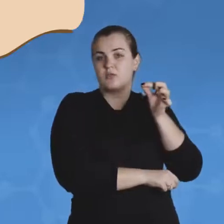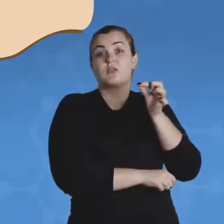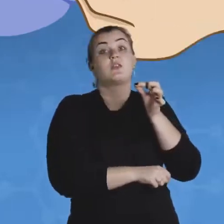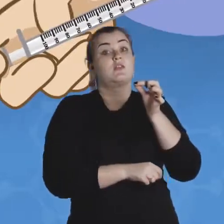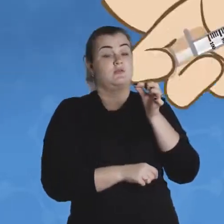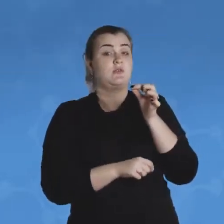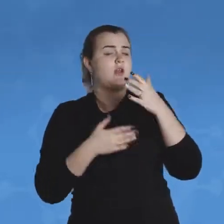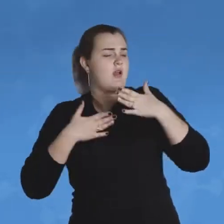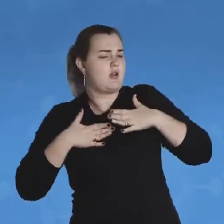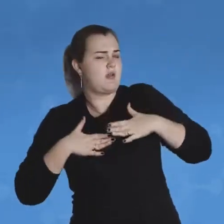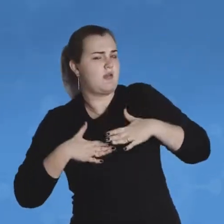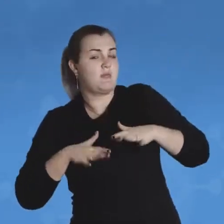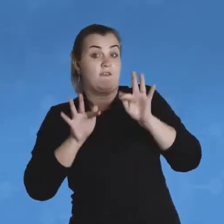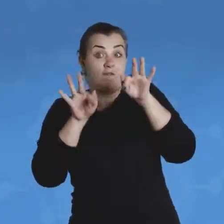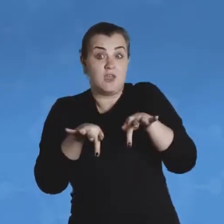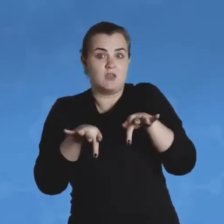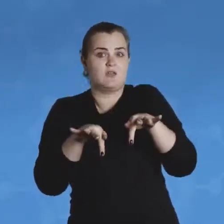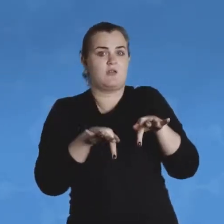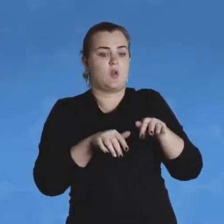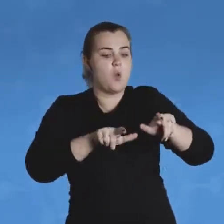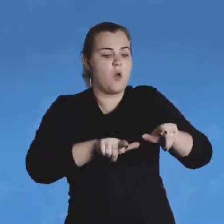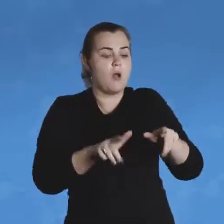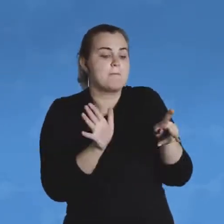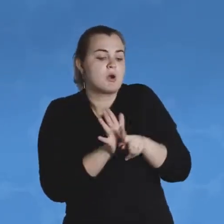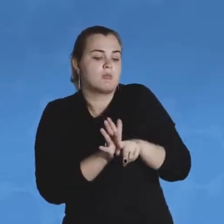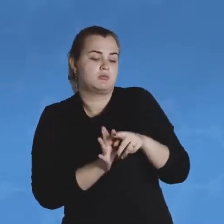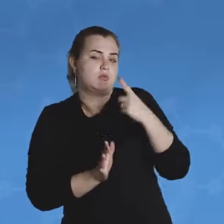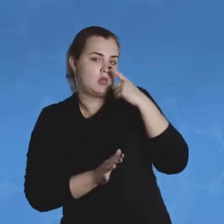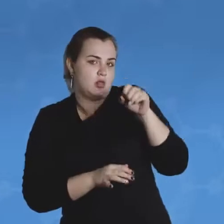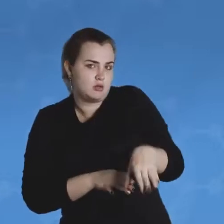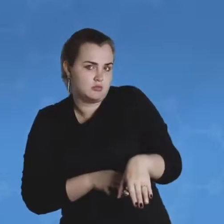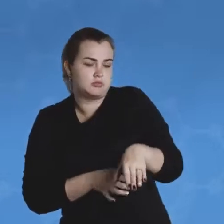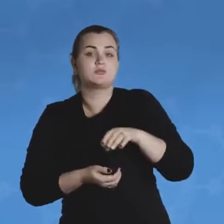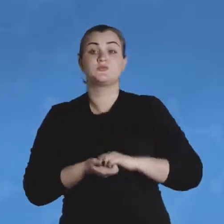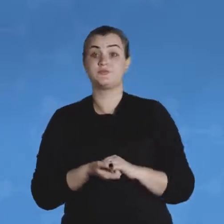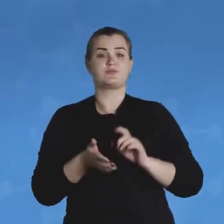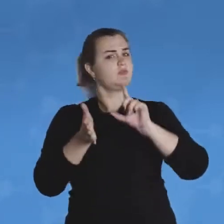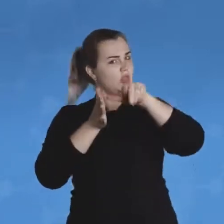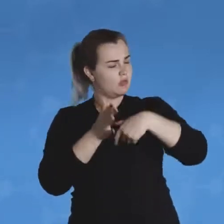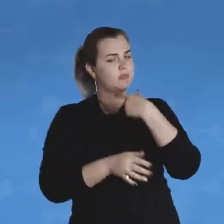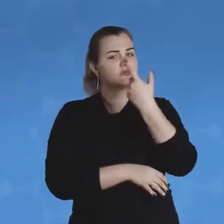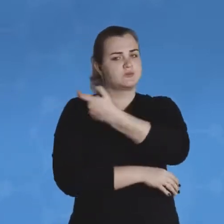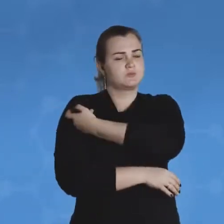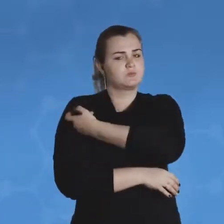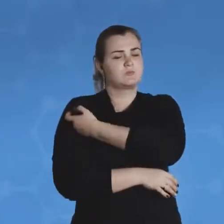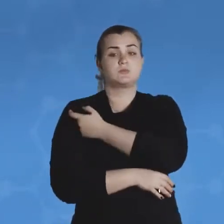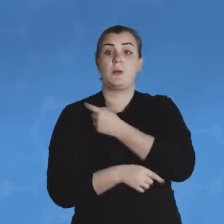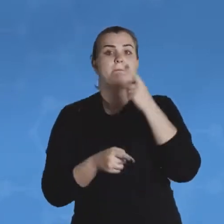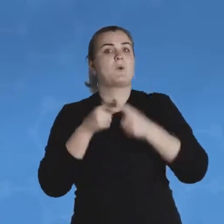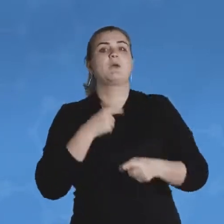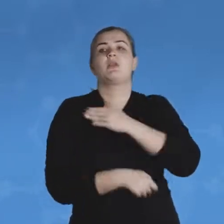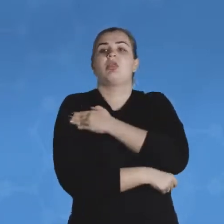e, no final, descarte o material em recipiente próprio. Após a aplicação, não se deve massagear